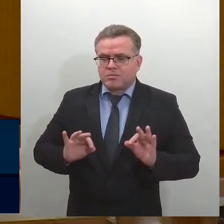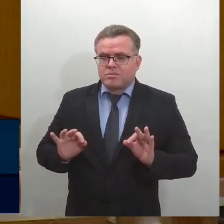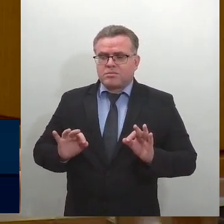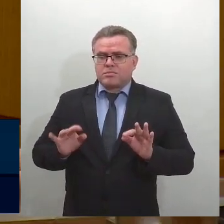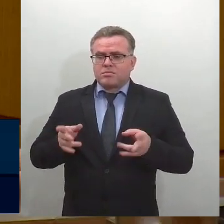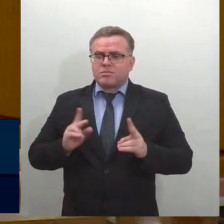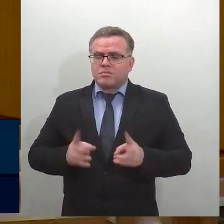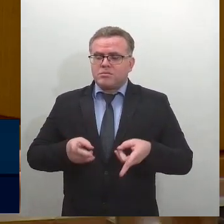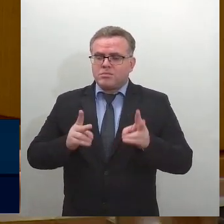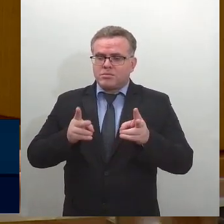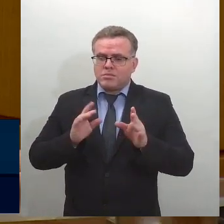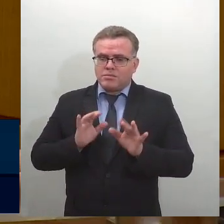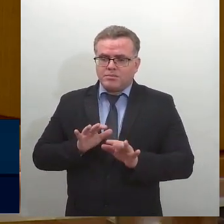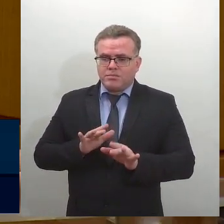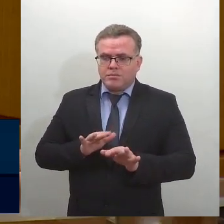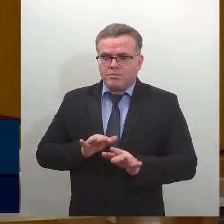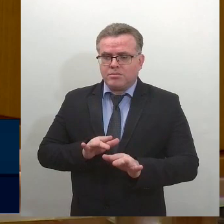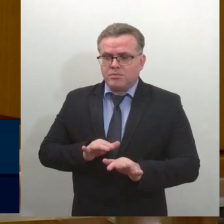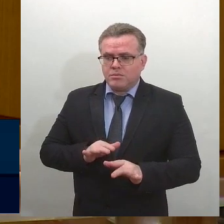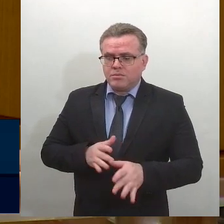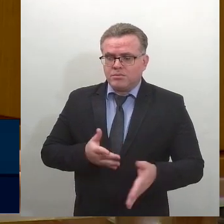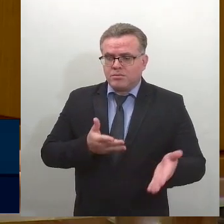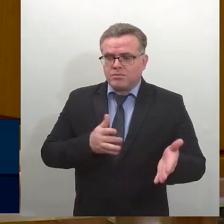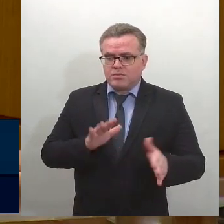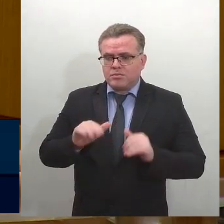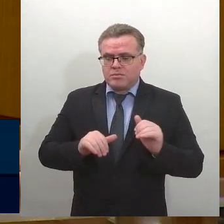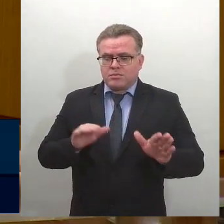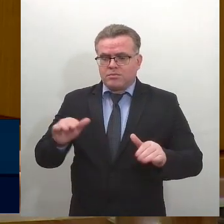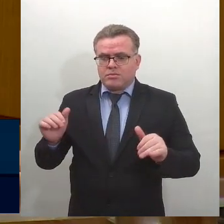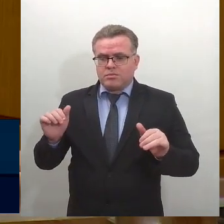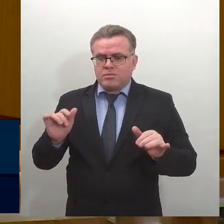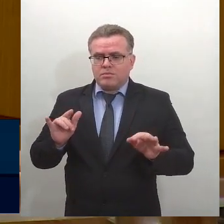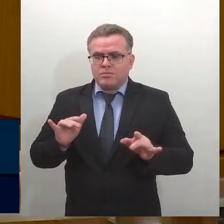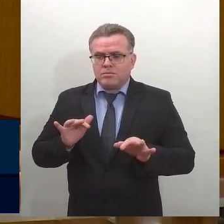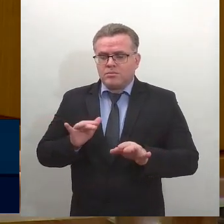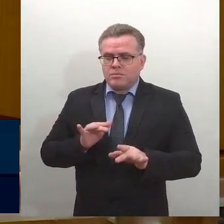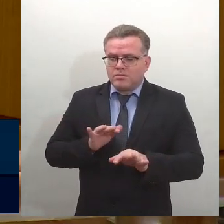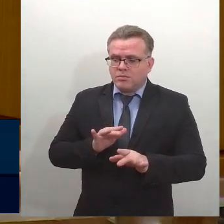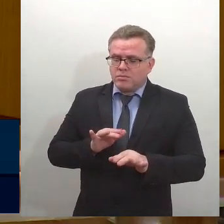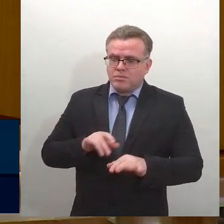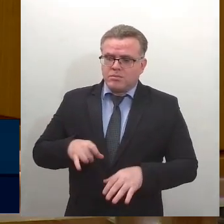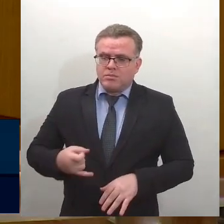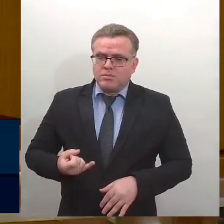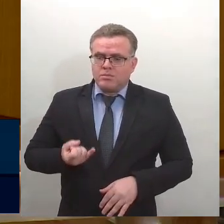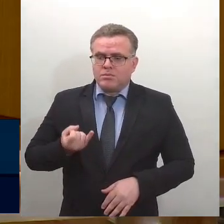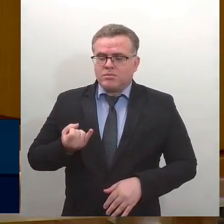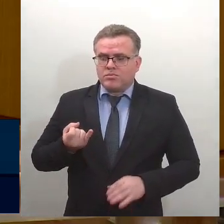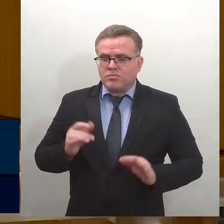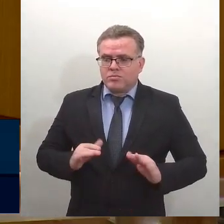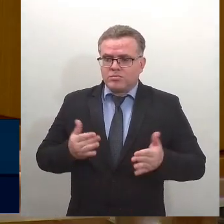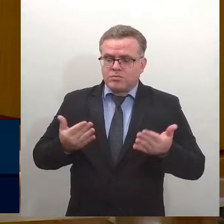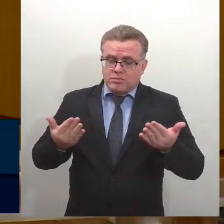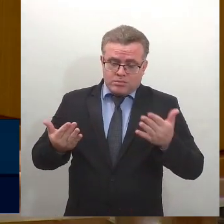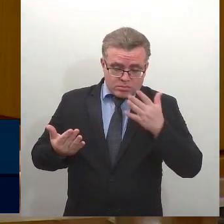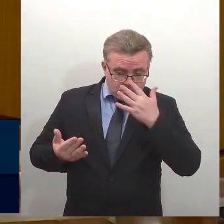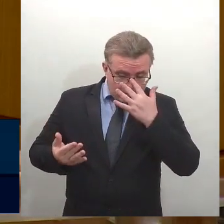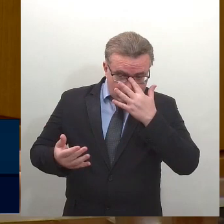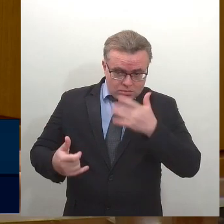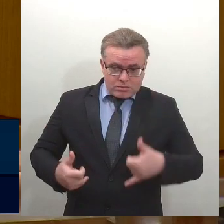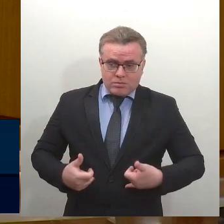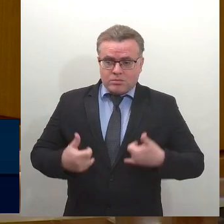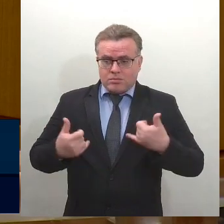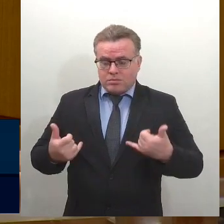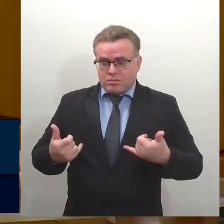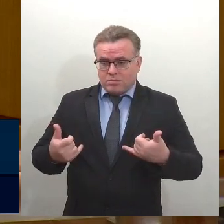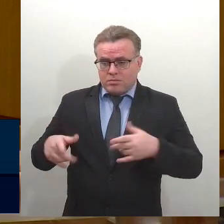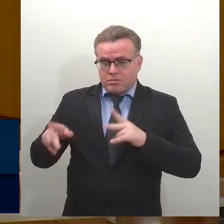convidar as pessoas para que fossem curtir e comemorar o aniversário da cidade em paz, e as pessoas